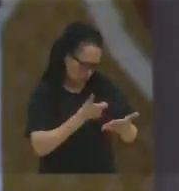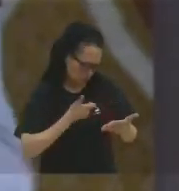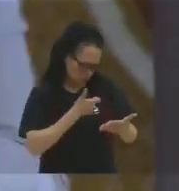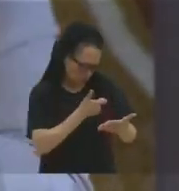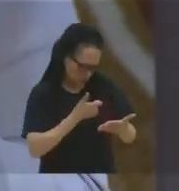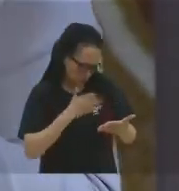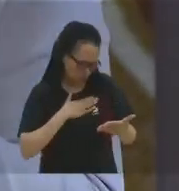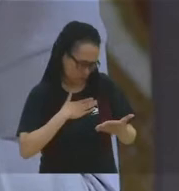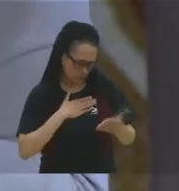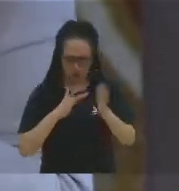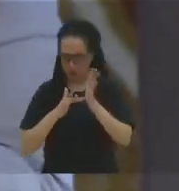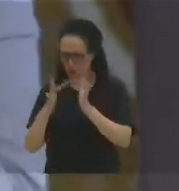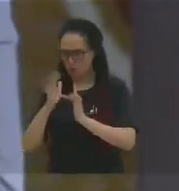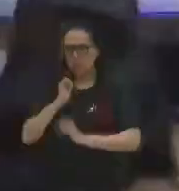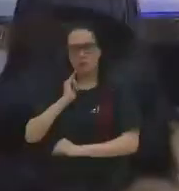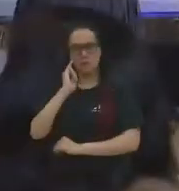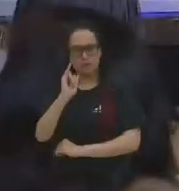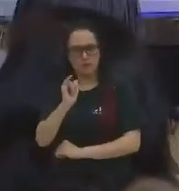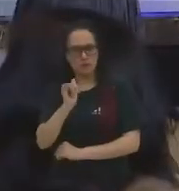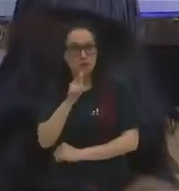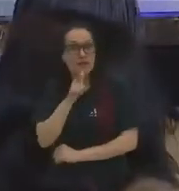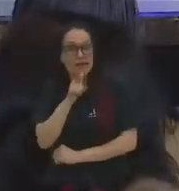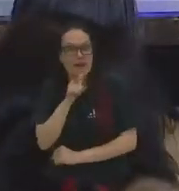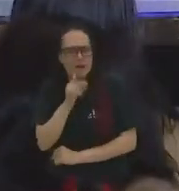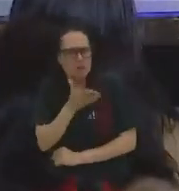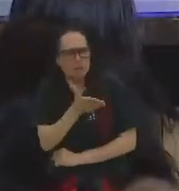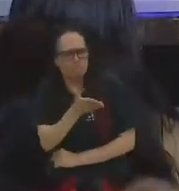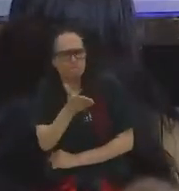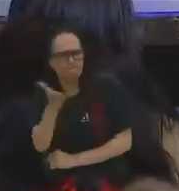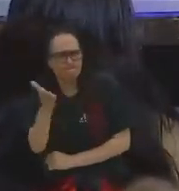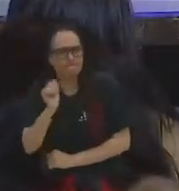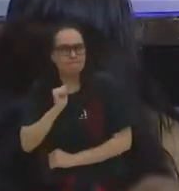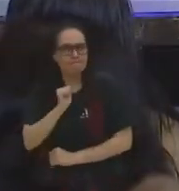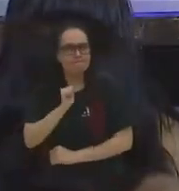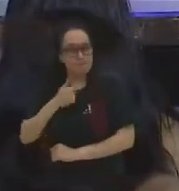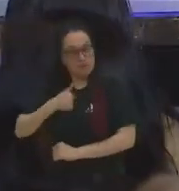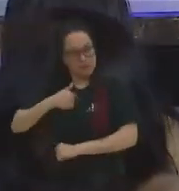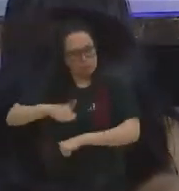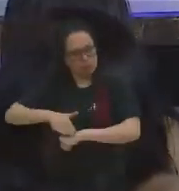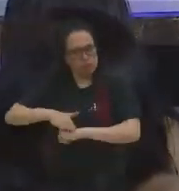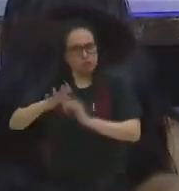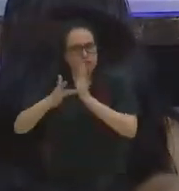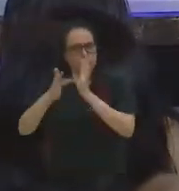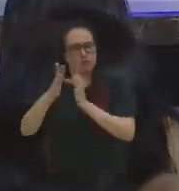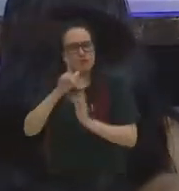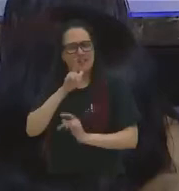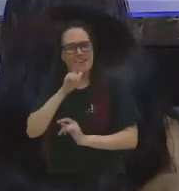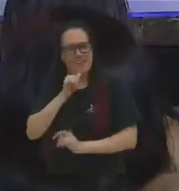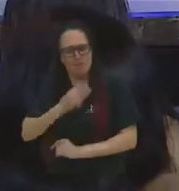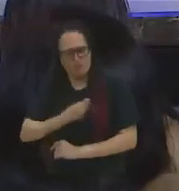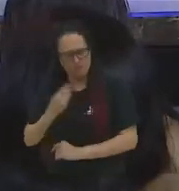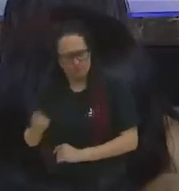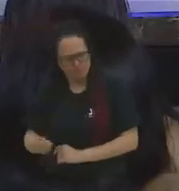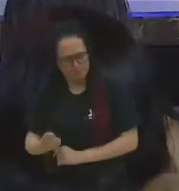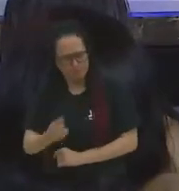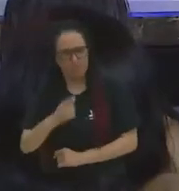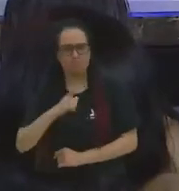para você, e sou uma água que jorra para a vida eterna. Por isso aqui, ó,